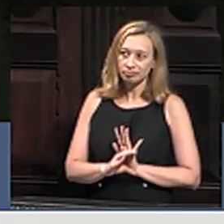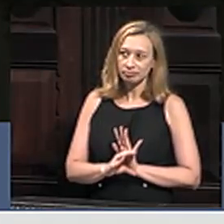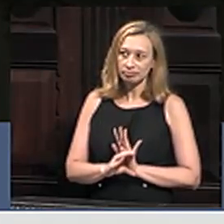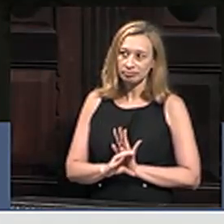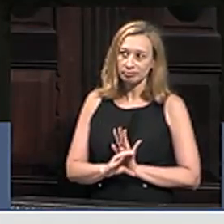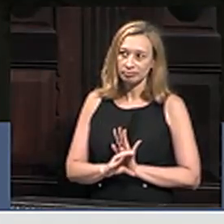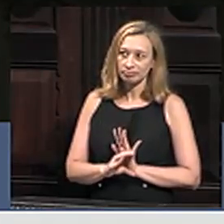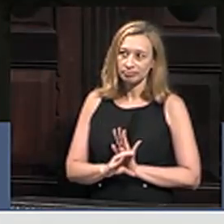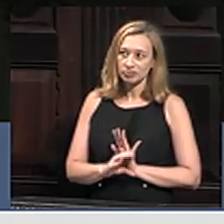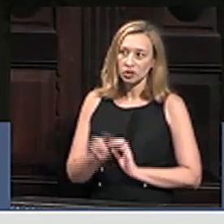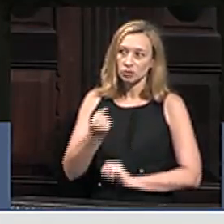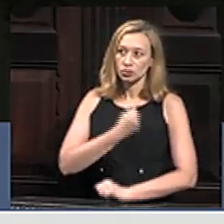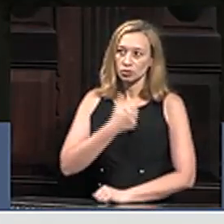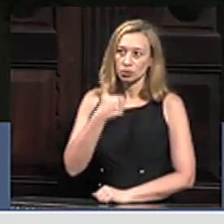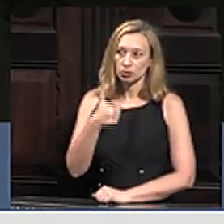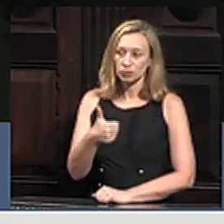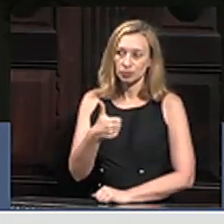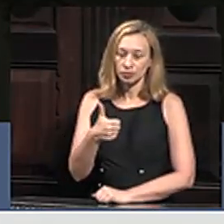Emenda número 1,